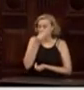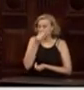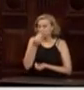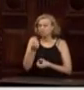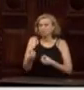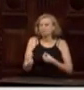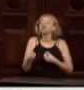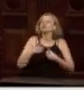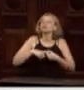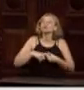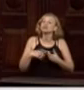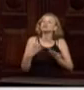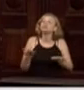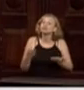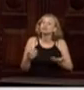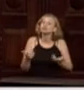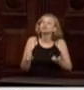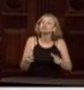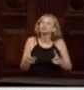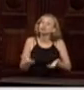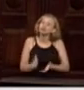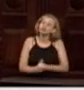aí?